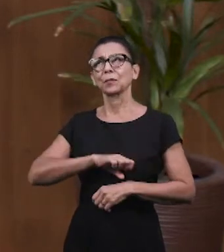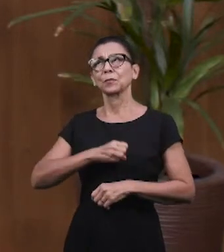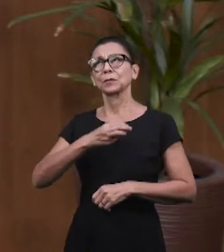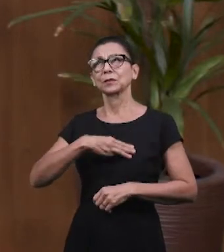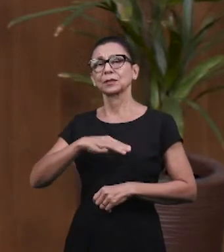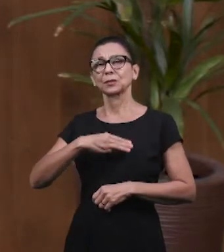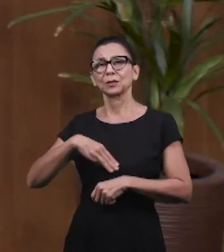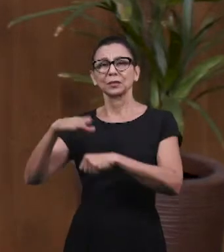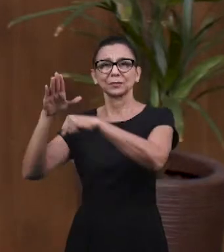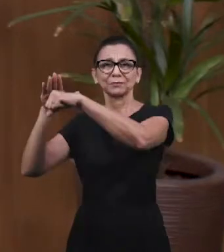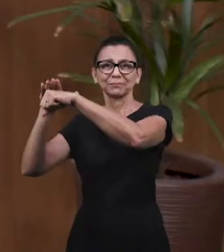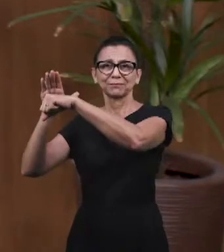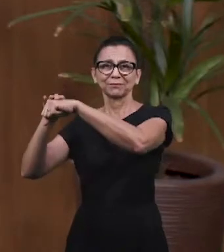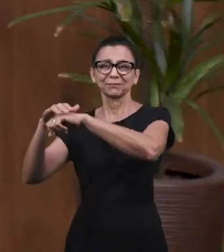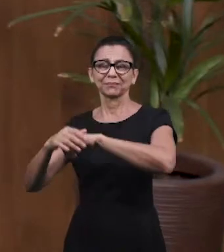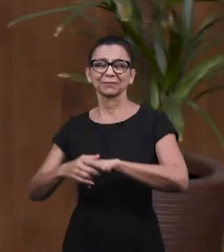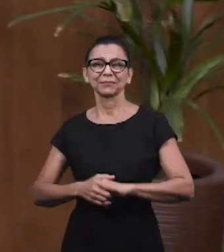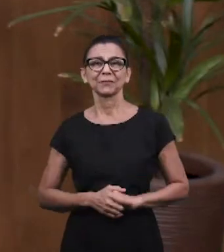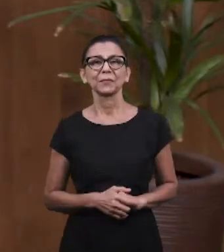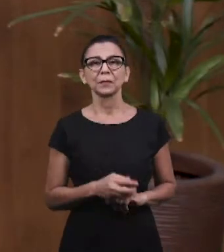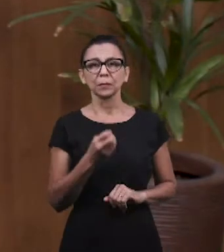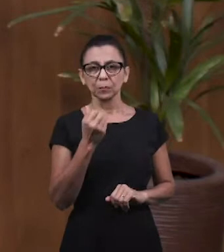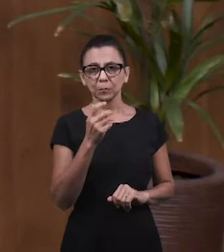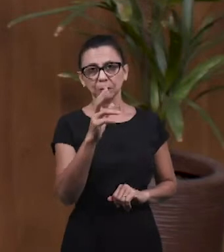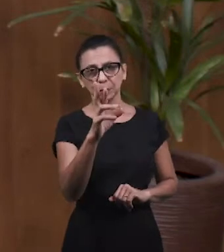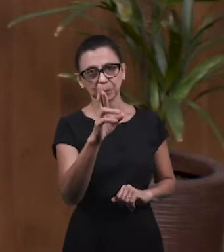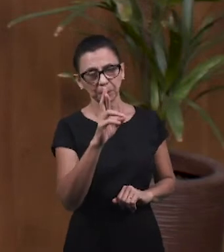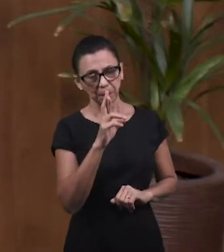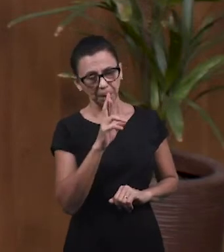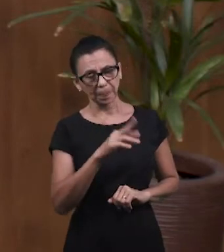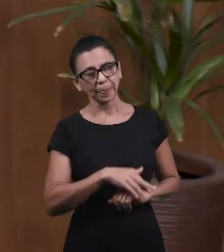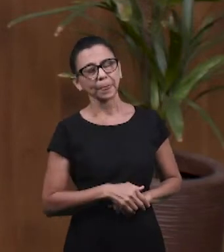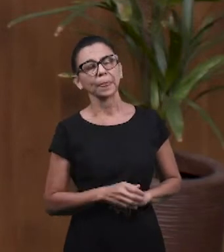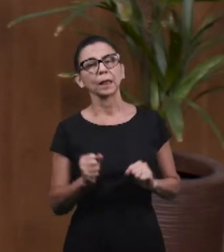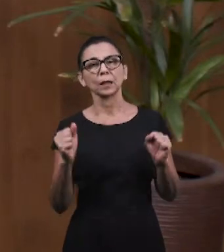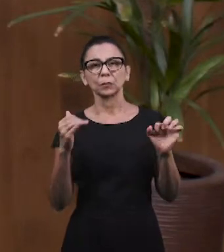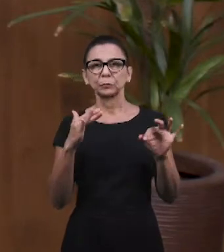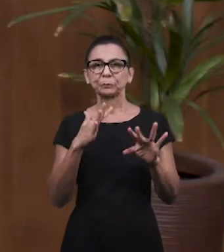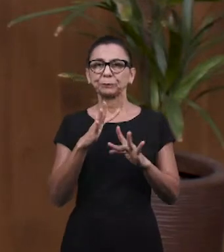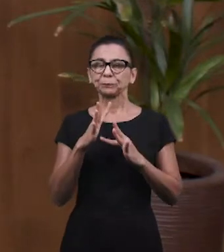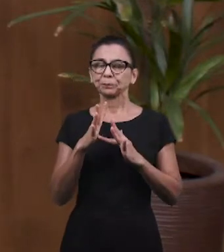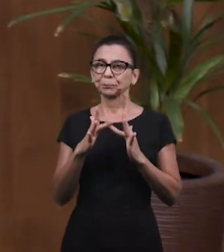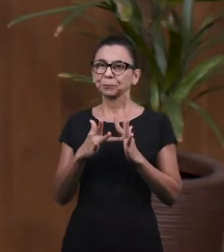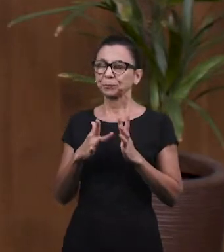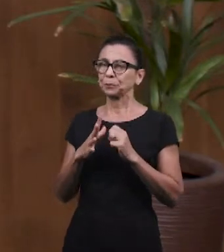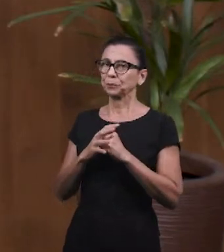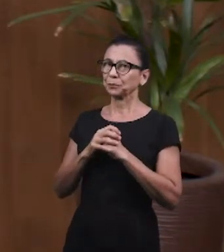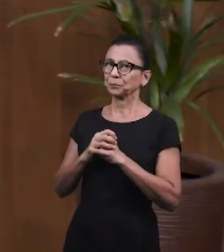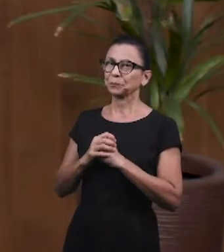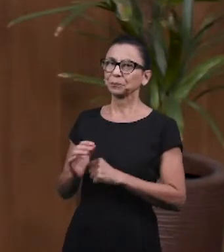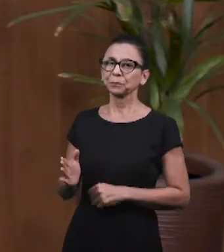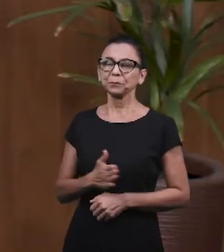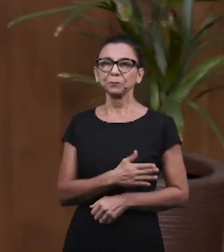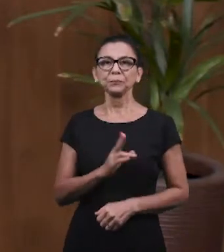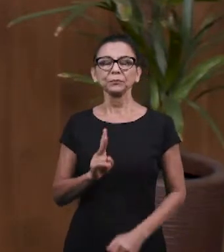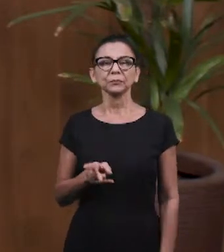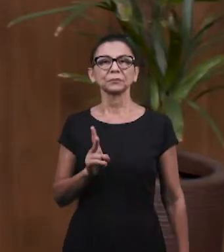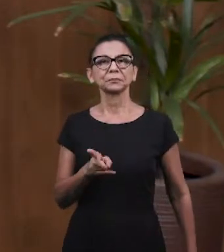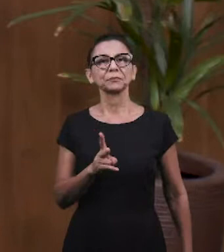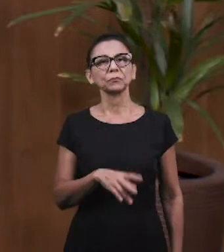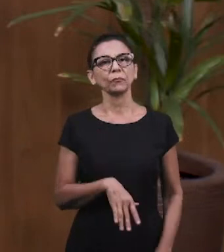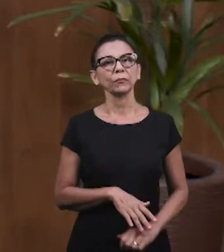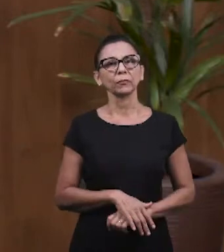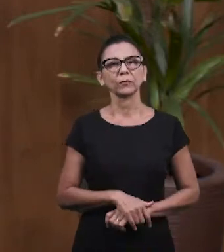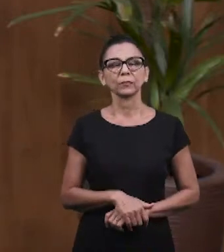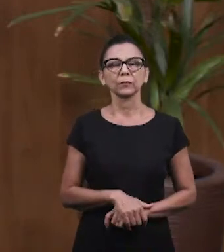da misericórdia do Senhor. Muito bem colocado na resposta da irmã. Glória a Jesus. Amém. Vamos então dar continuidade.